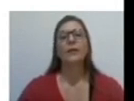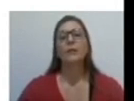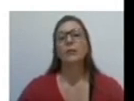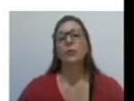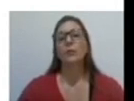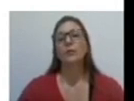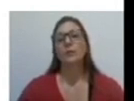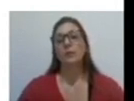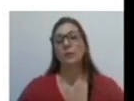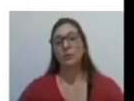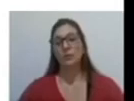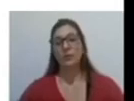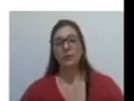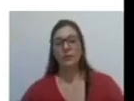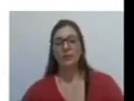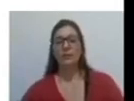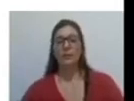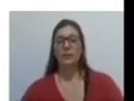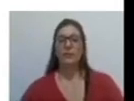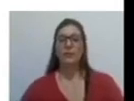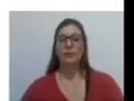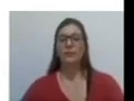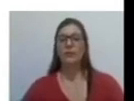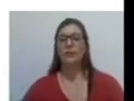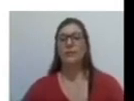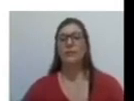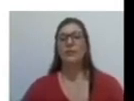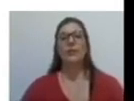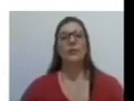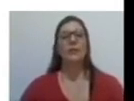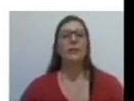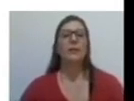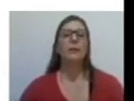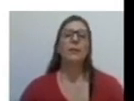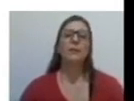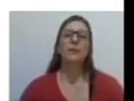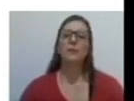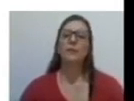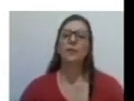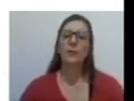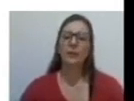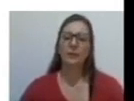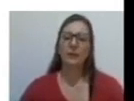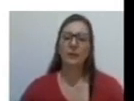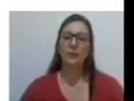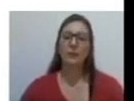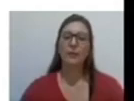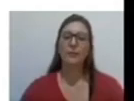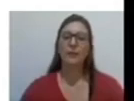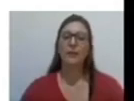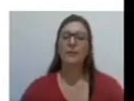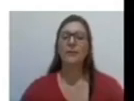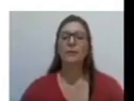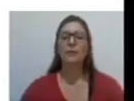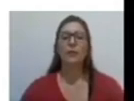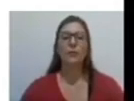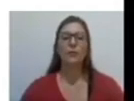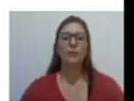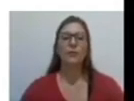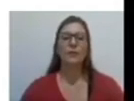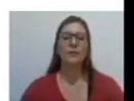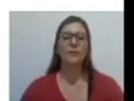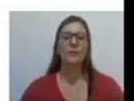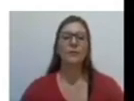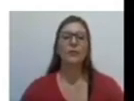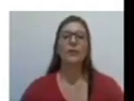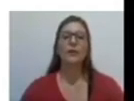A lactose, quando ela chega ao intestino sem ser digerida, ela passa a ser fermentada por bactérias que formam